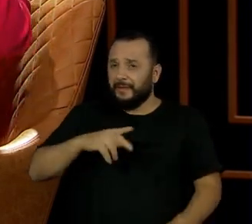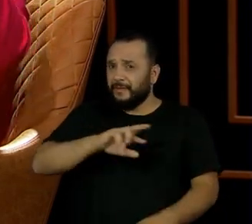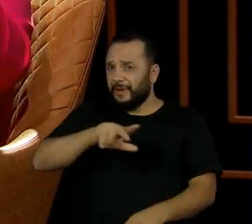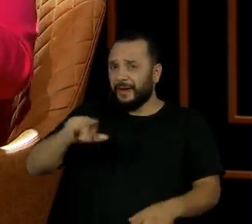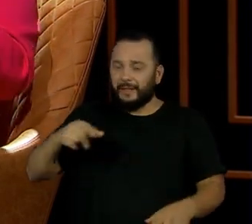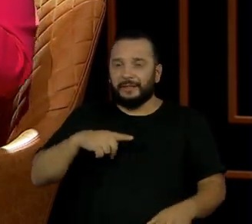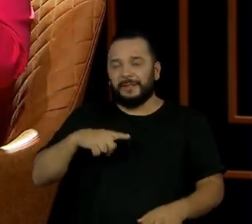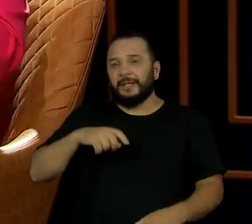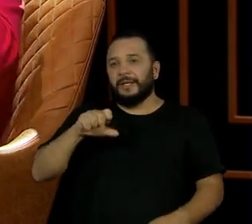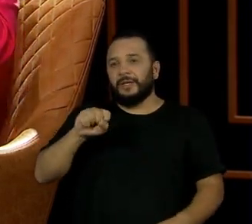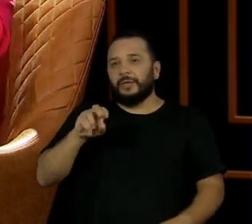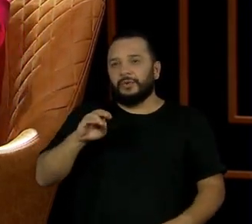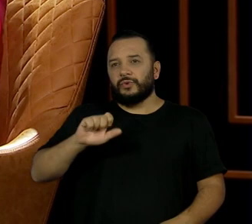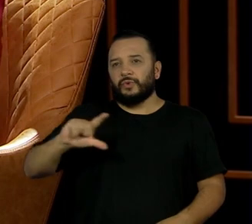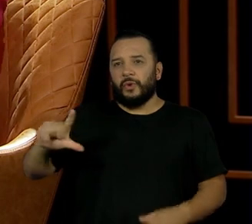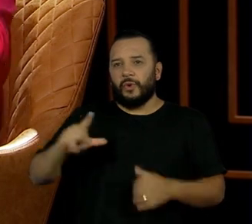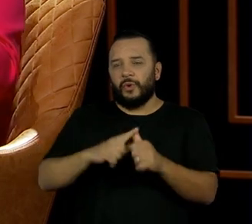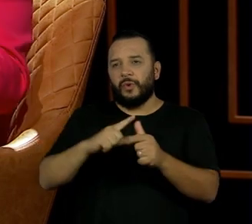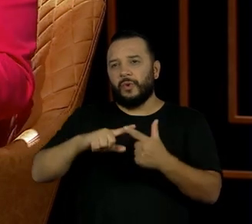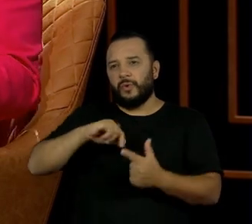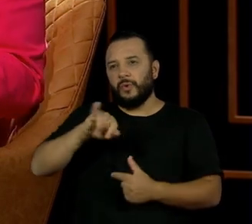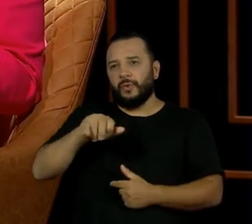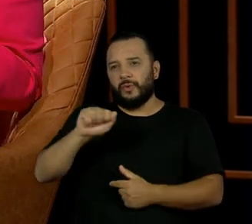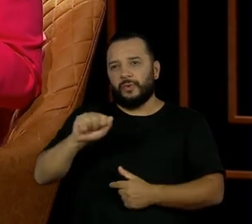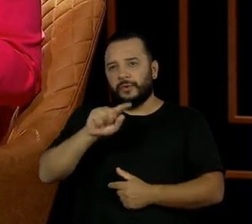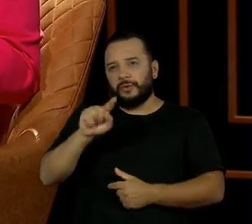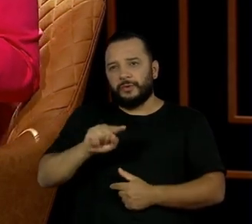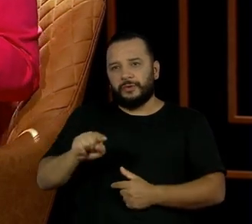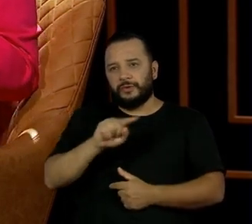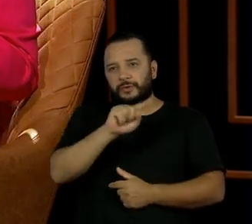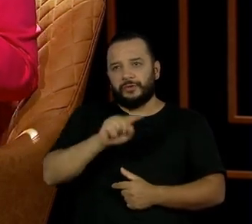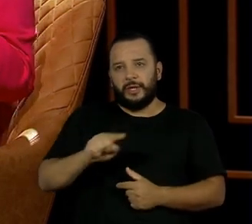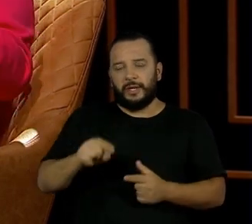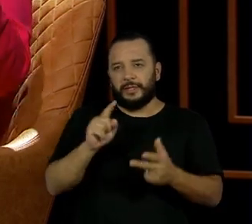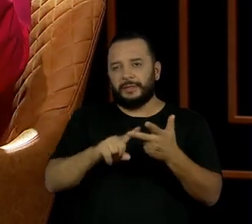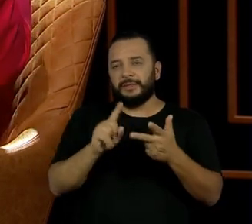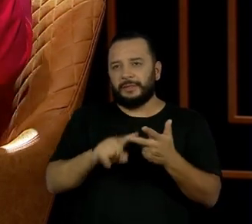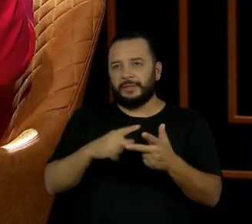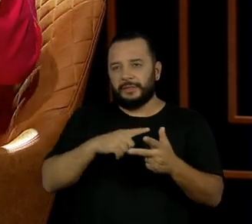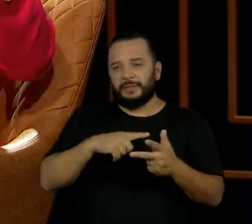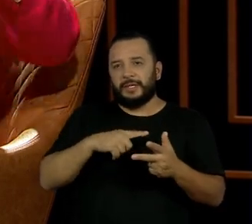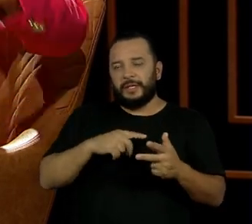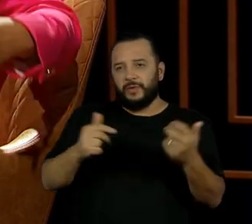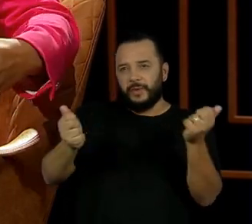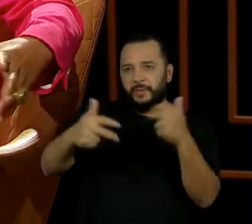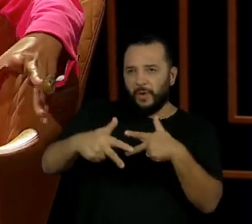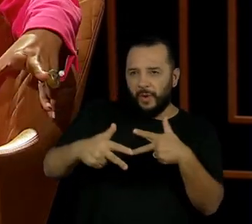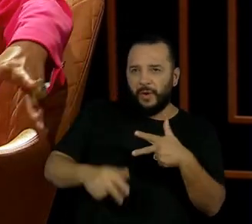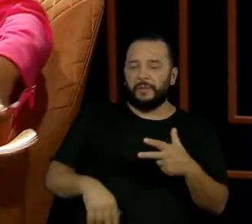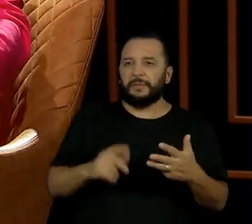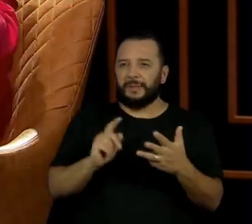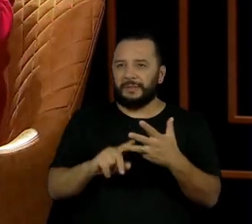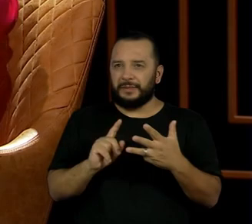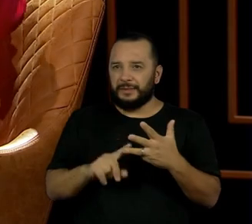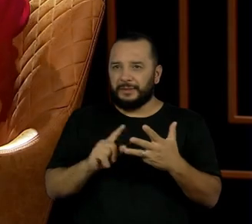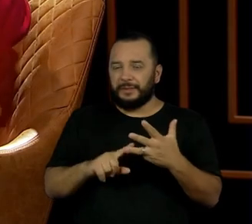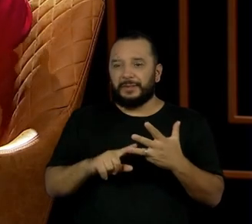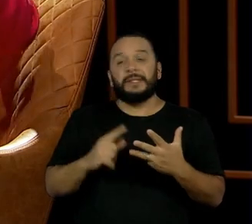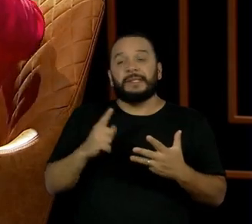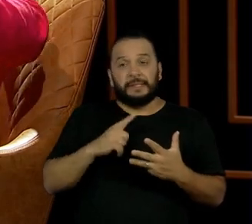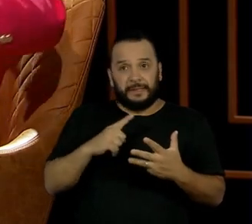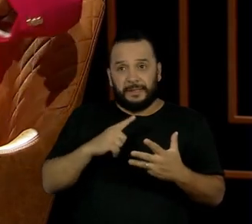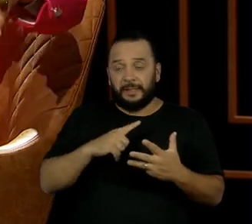tem um sol tem o Jazz tem um hip hop E aí tem esses caras que são os